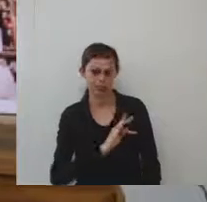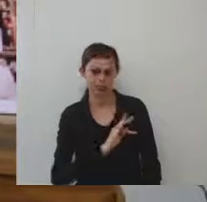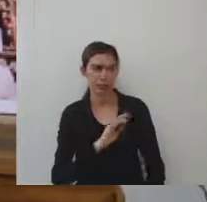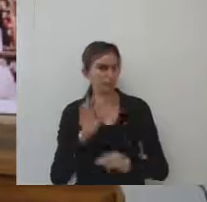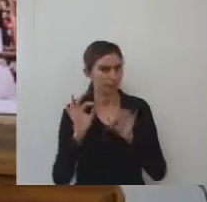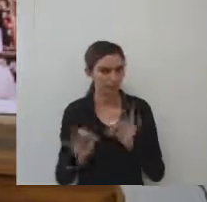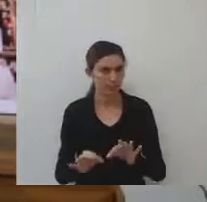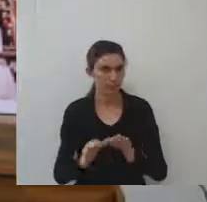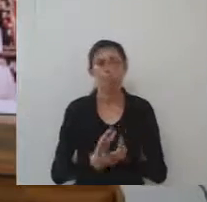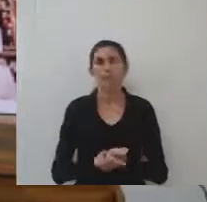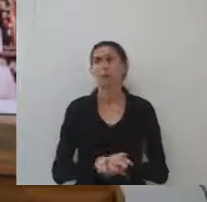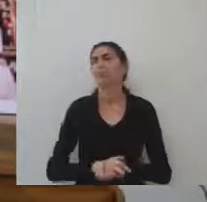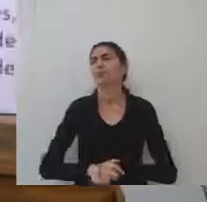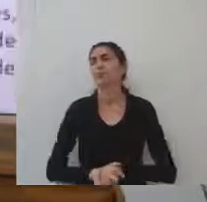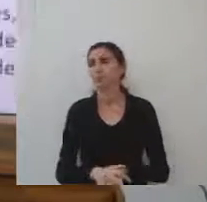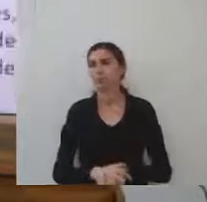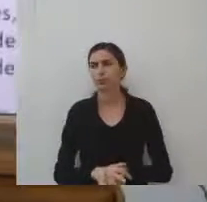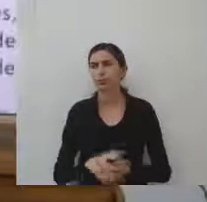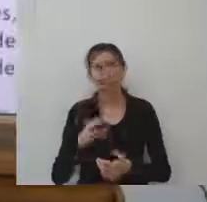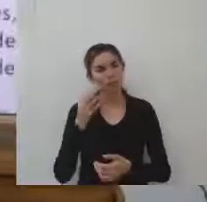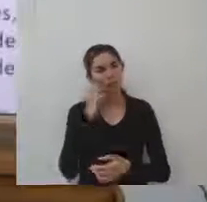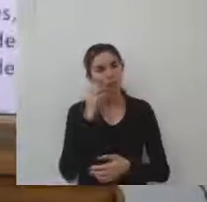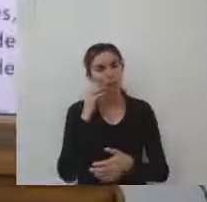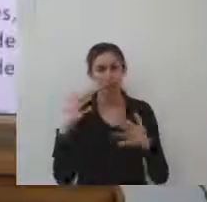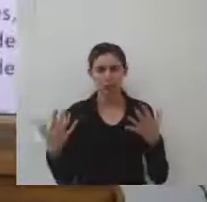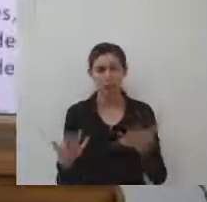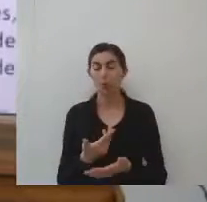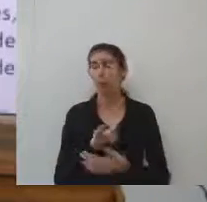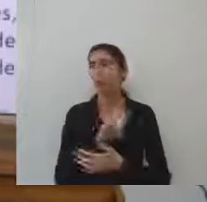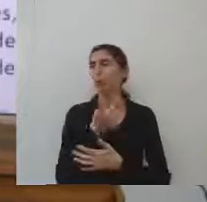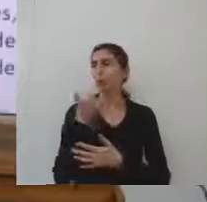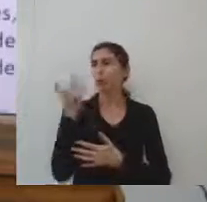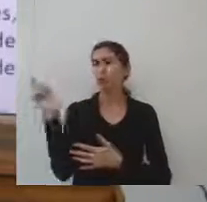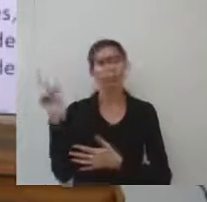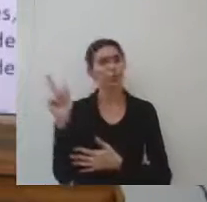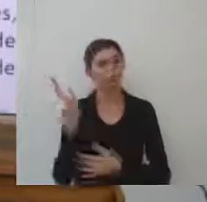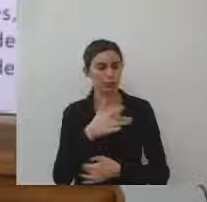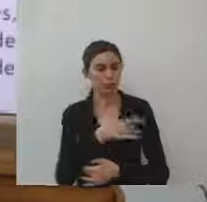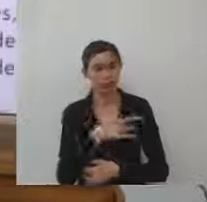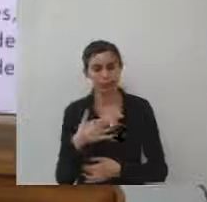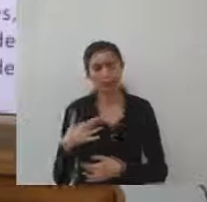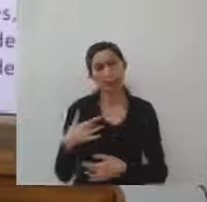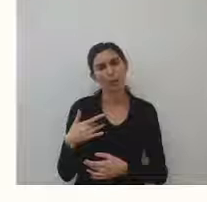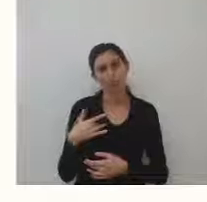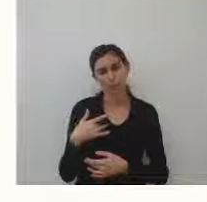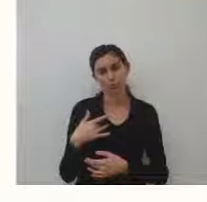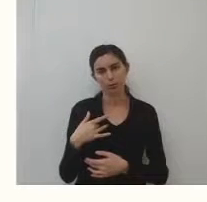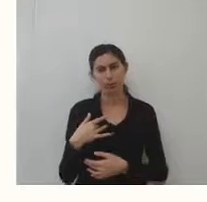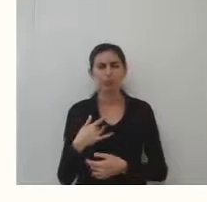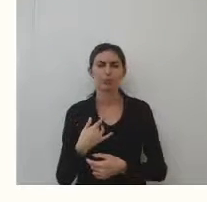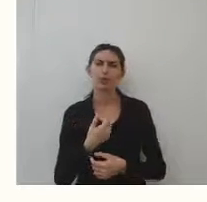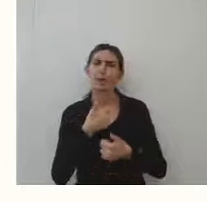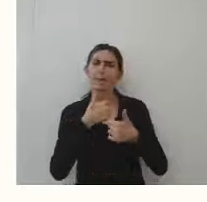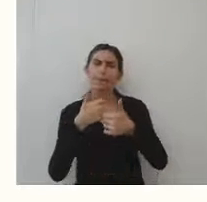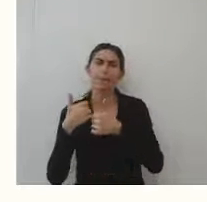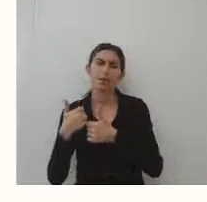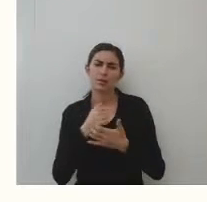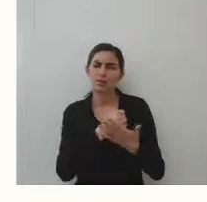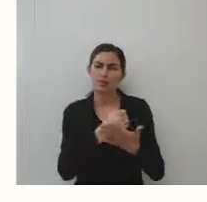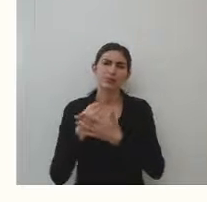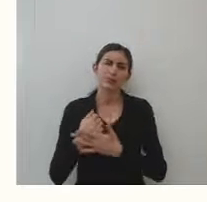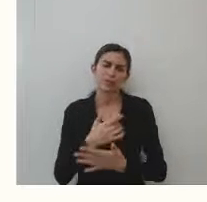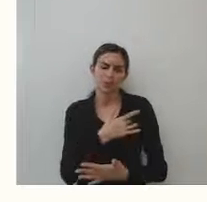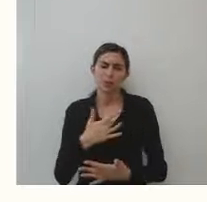tá certo? Vamos agora para outro campo de saúde, o contexto. Os benefícios da